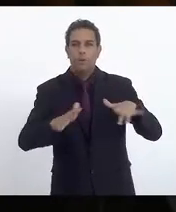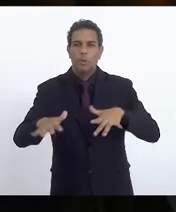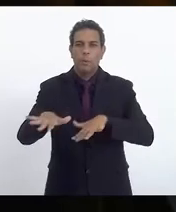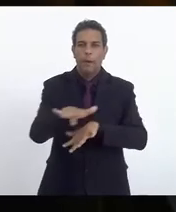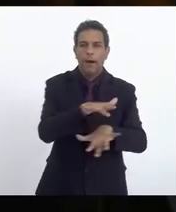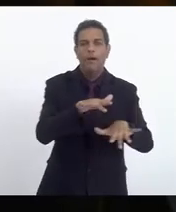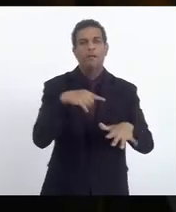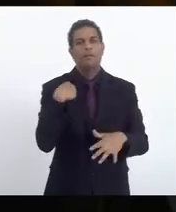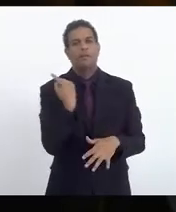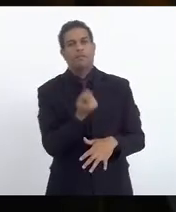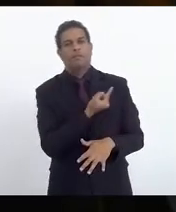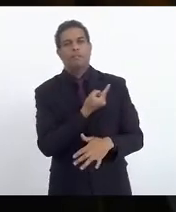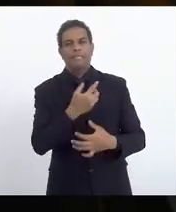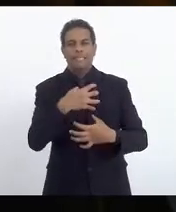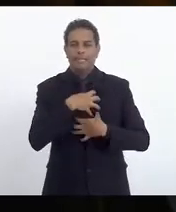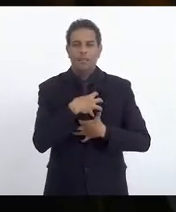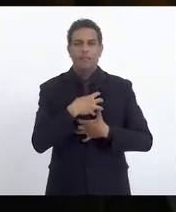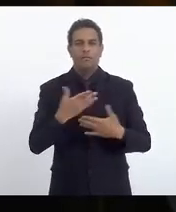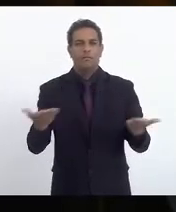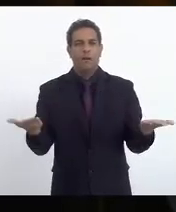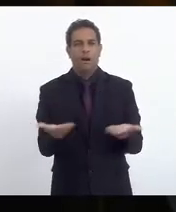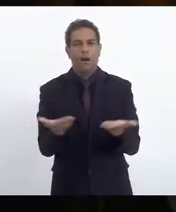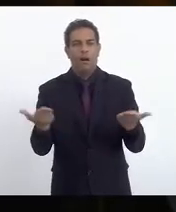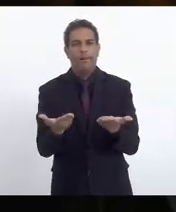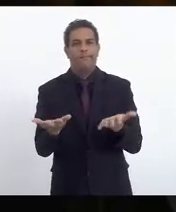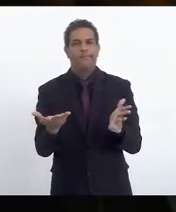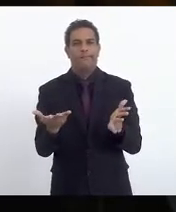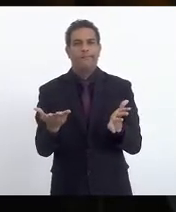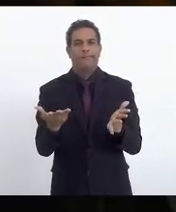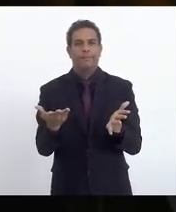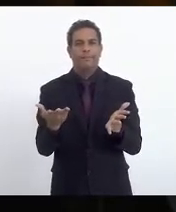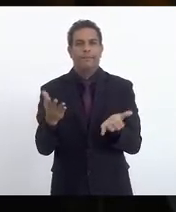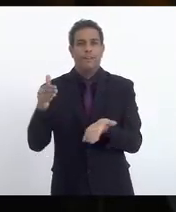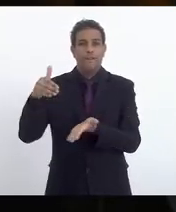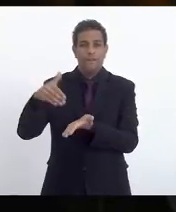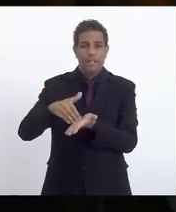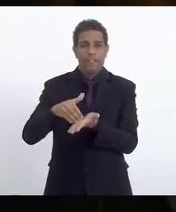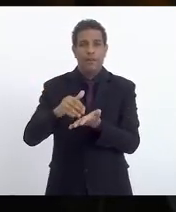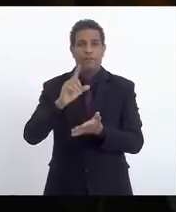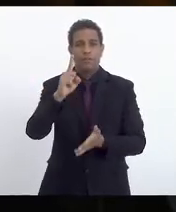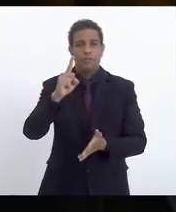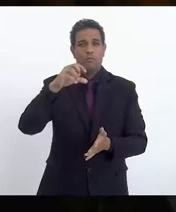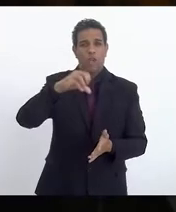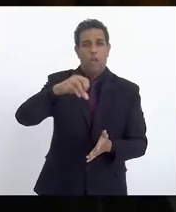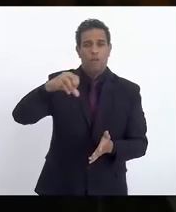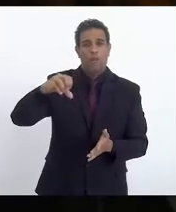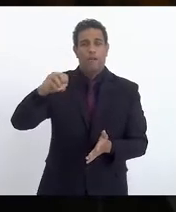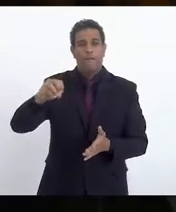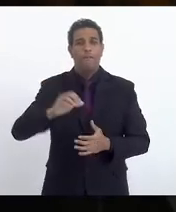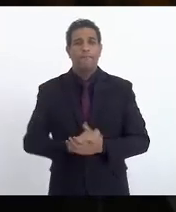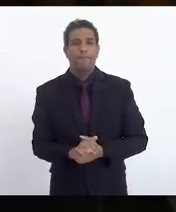e nós temos uma situação que monta o final dos anos 90 e quando foi